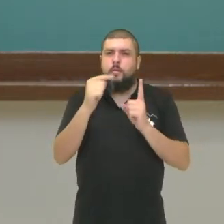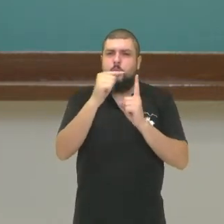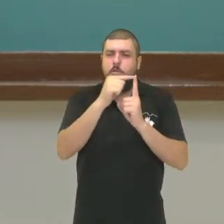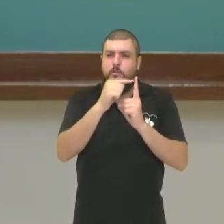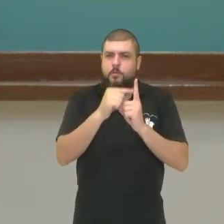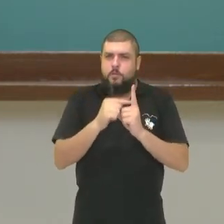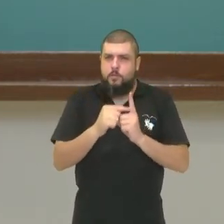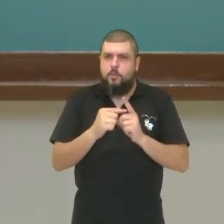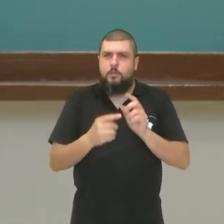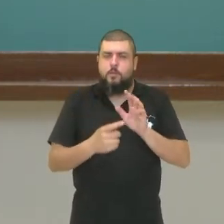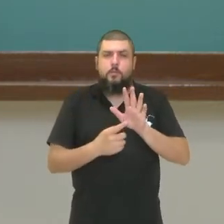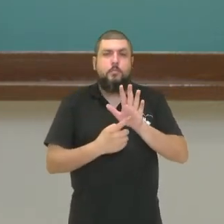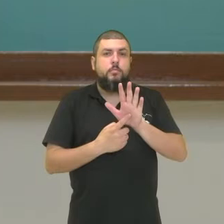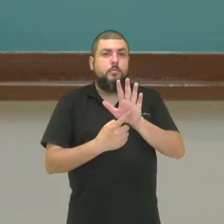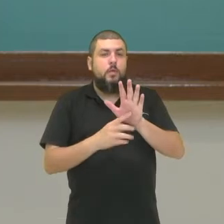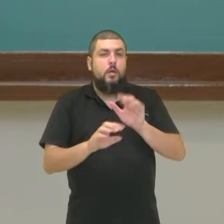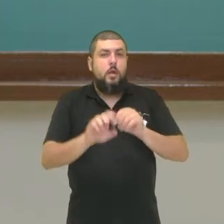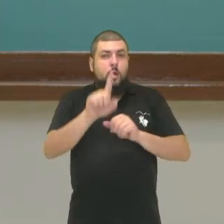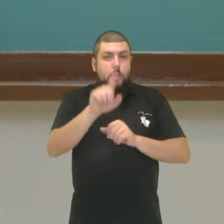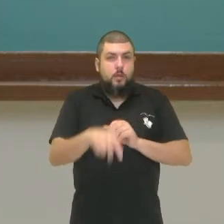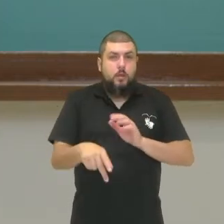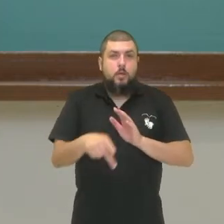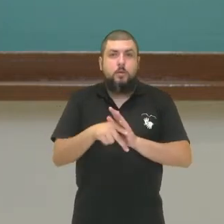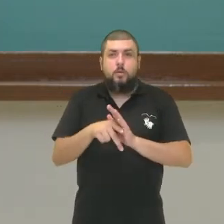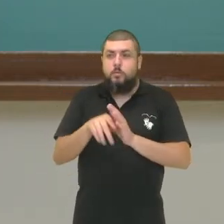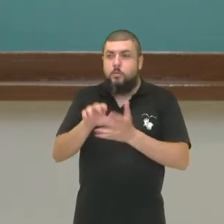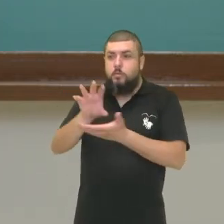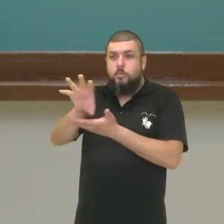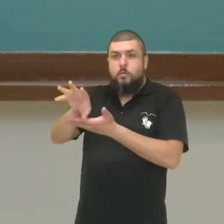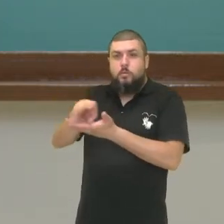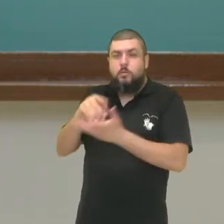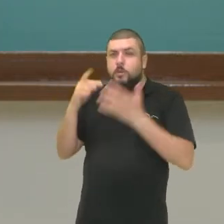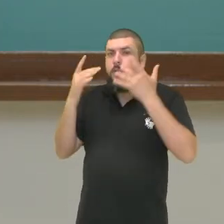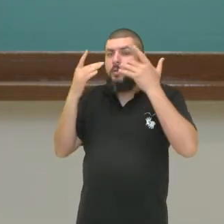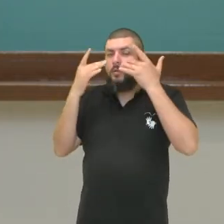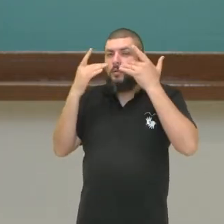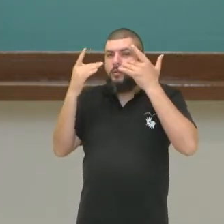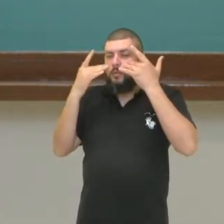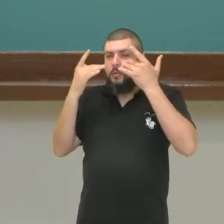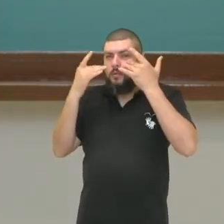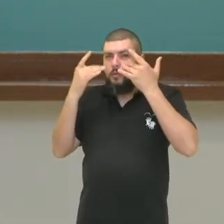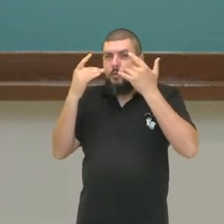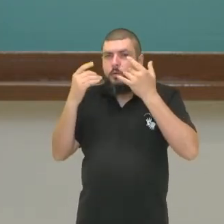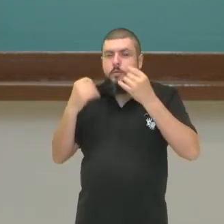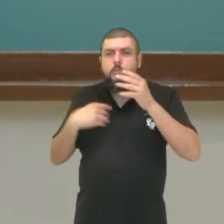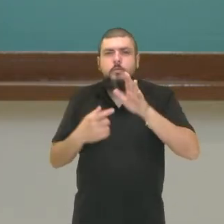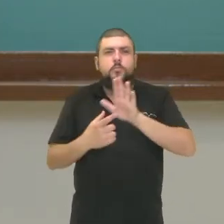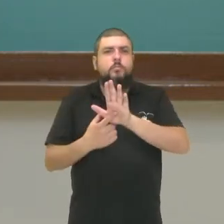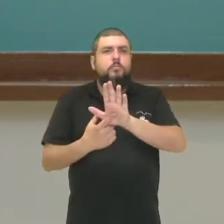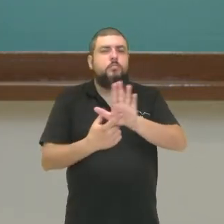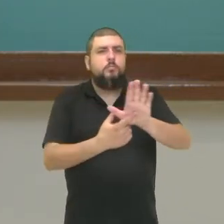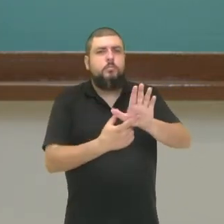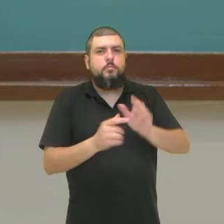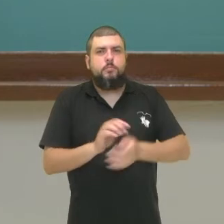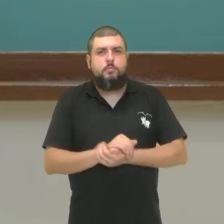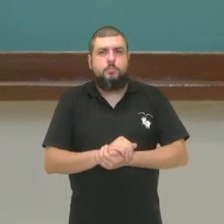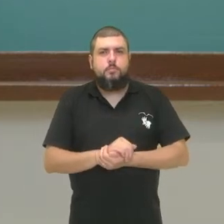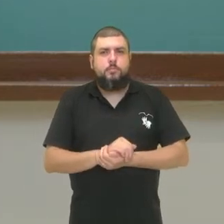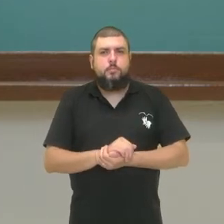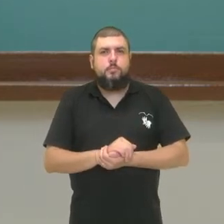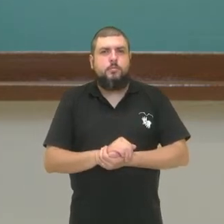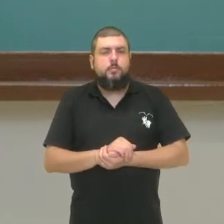muitas técnicas de jogos teatrais para auxiliar na improvisação do artista. É muito